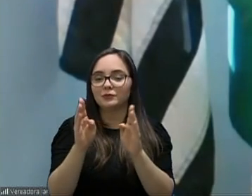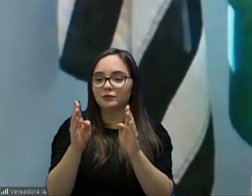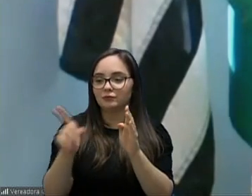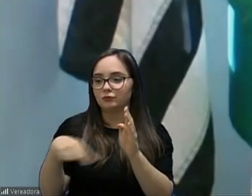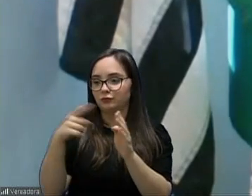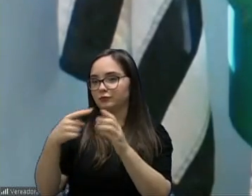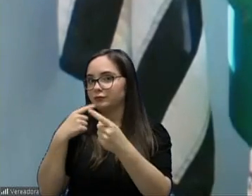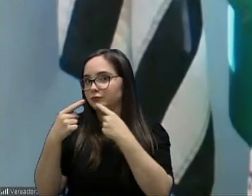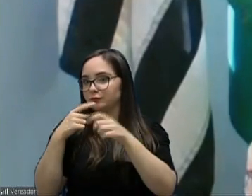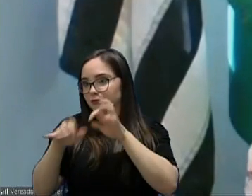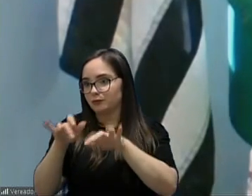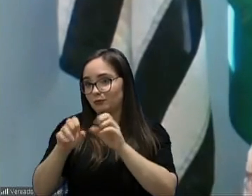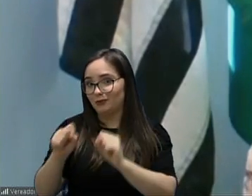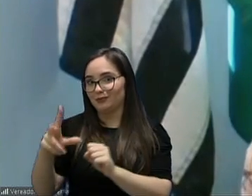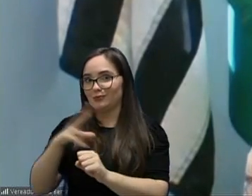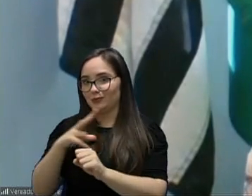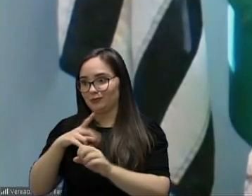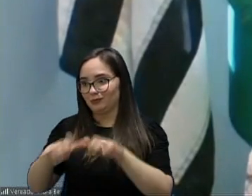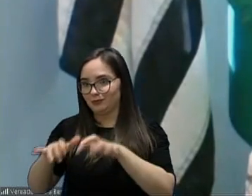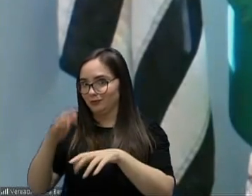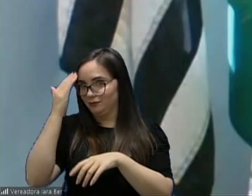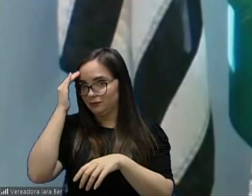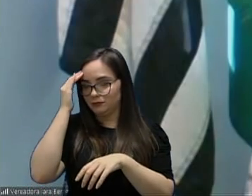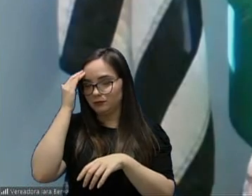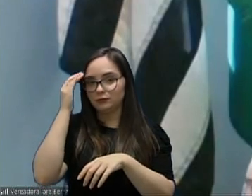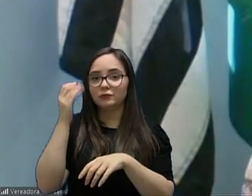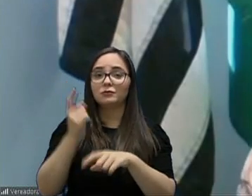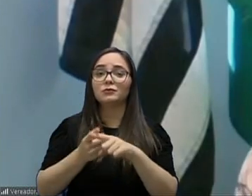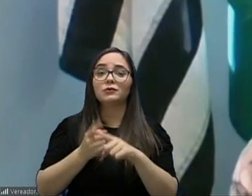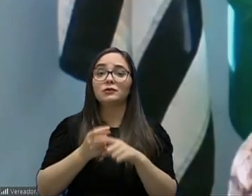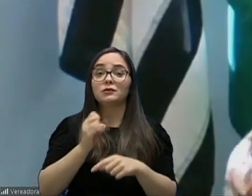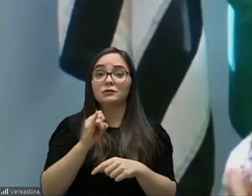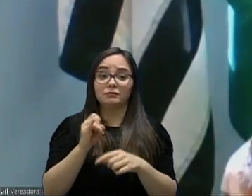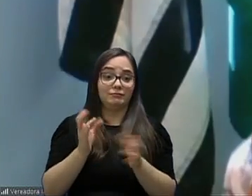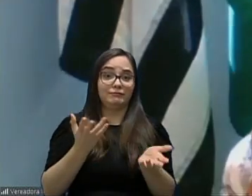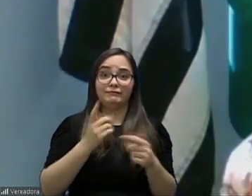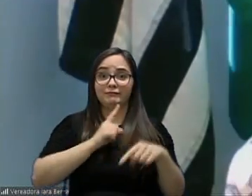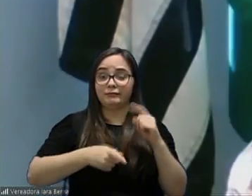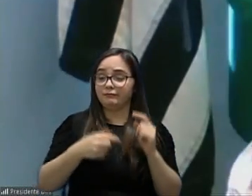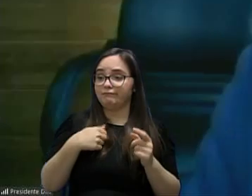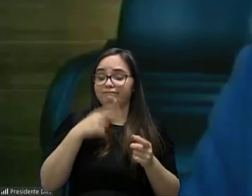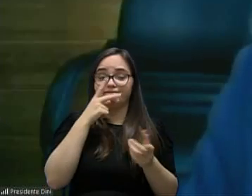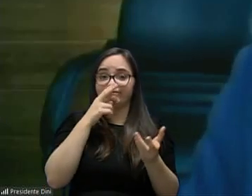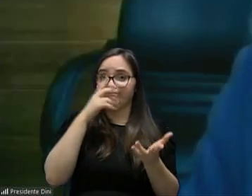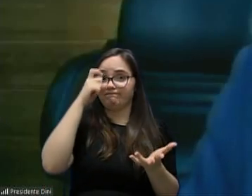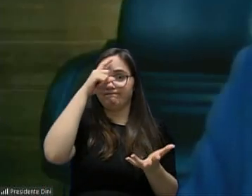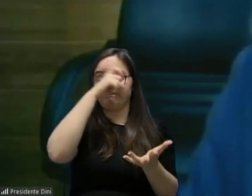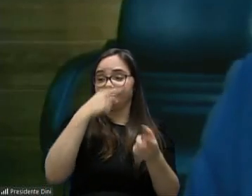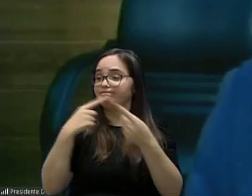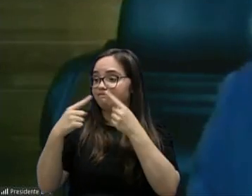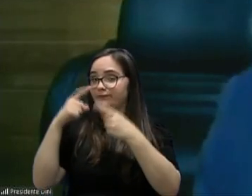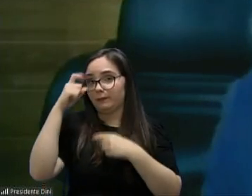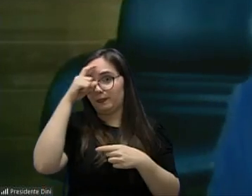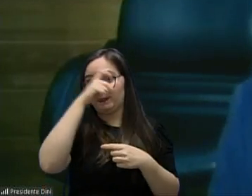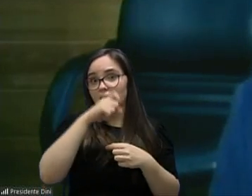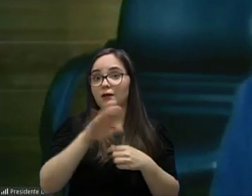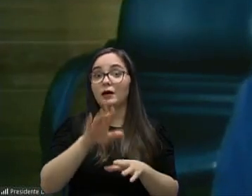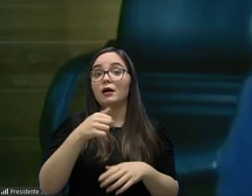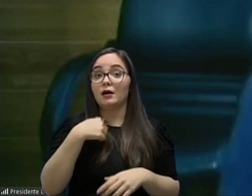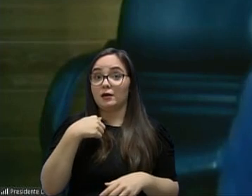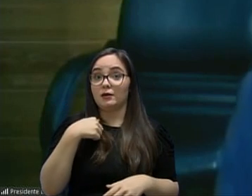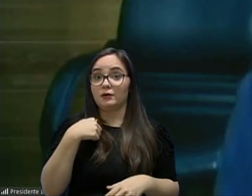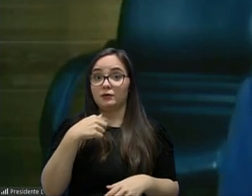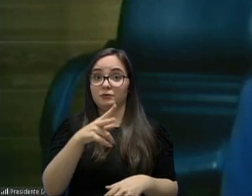para a gente conversar com os outros, fica muito restrita a nossa conversa. Eu particularmente, estou conversando